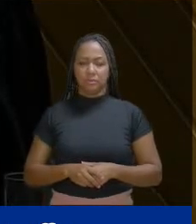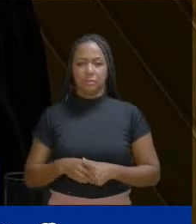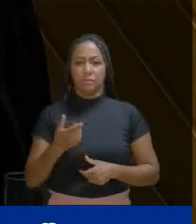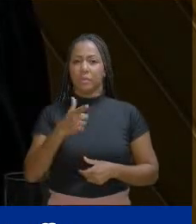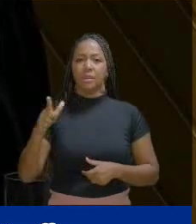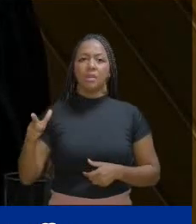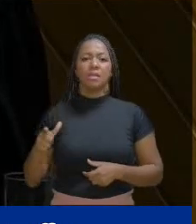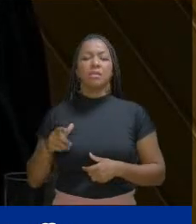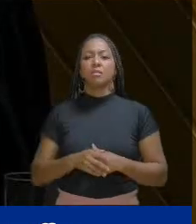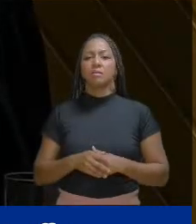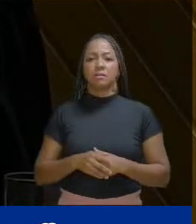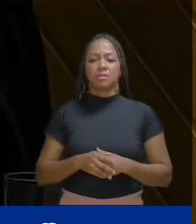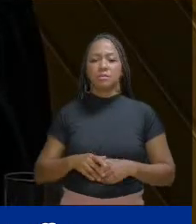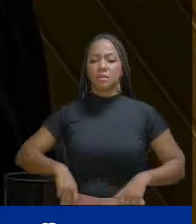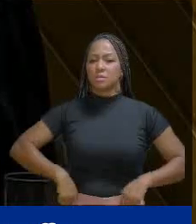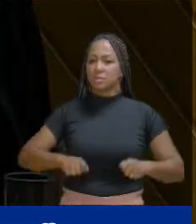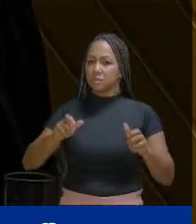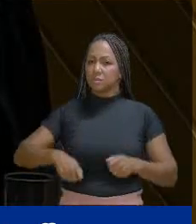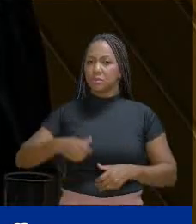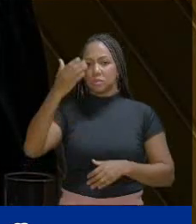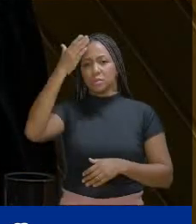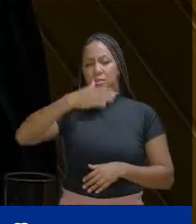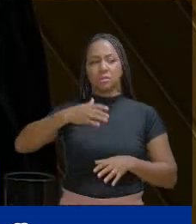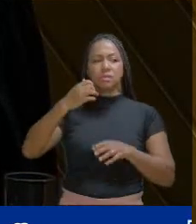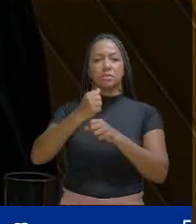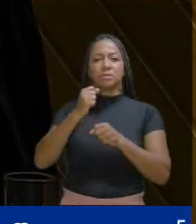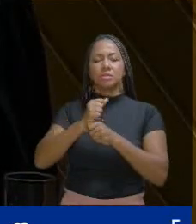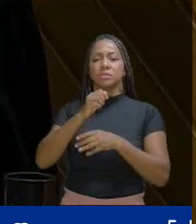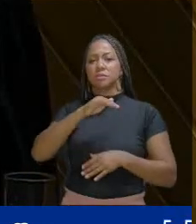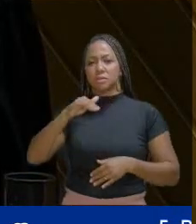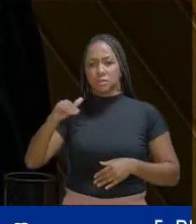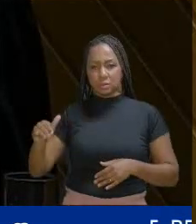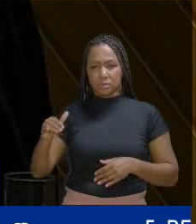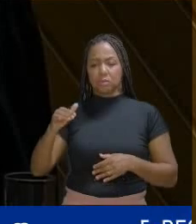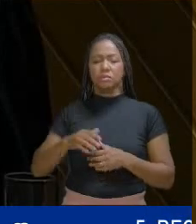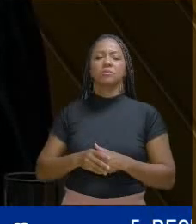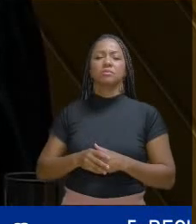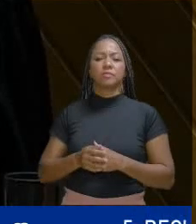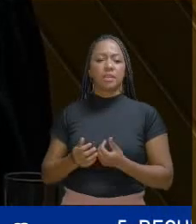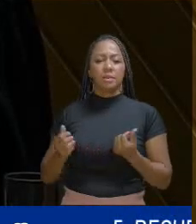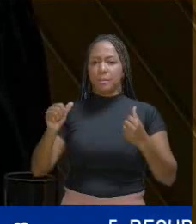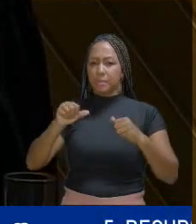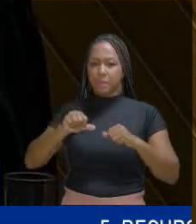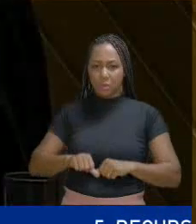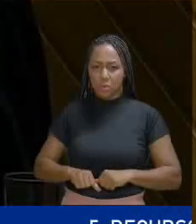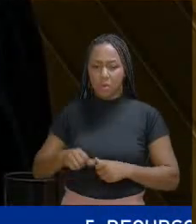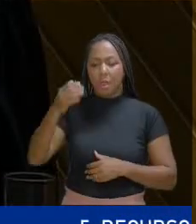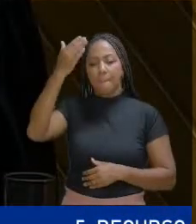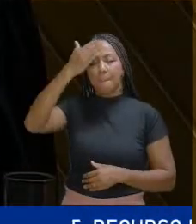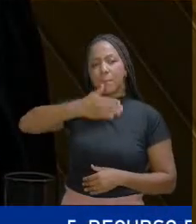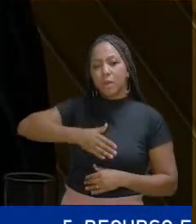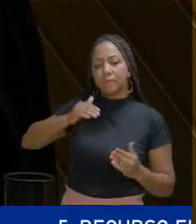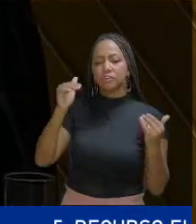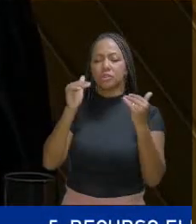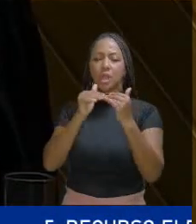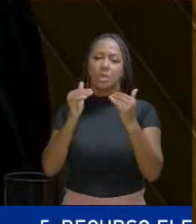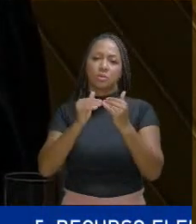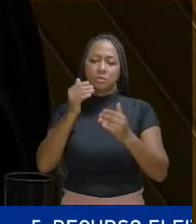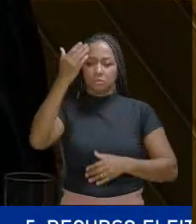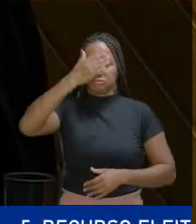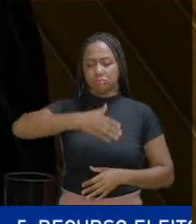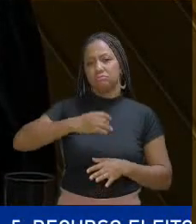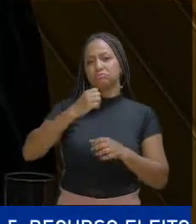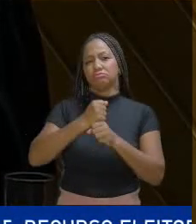Ademais, não houve registro dessa despesa na prestação de contas parcial, agravando a falta de comprovação permanece o foco no